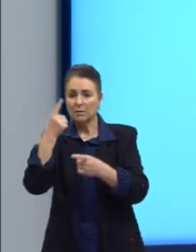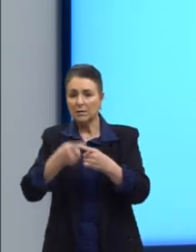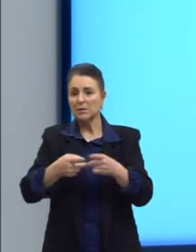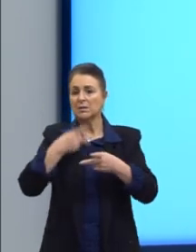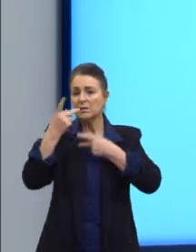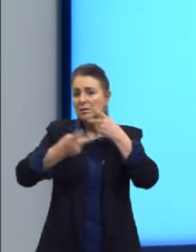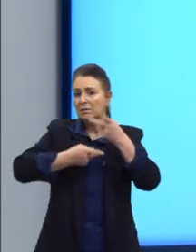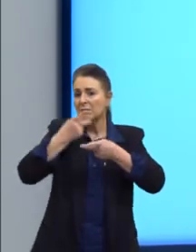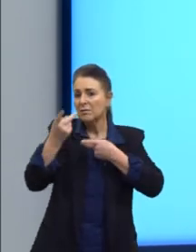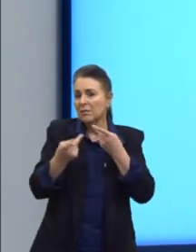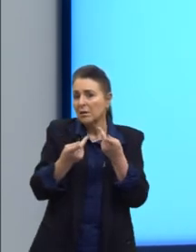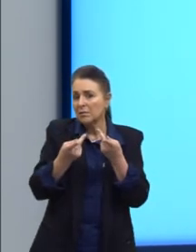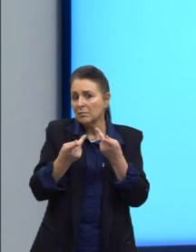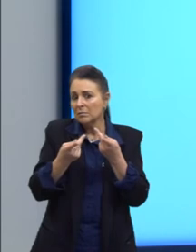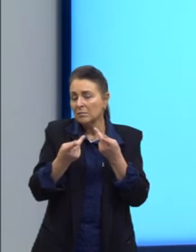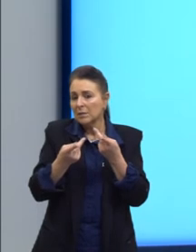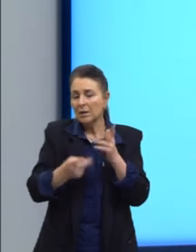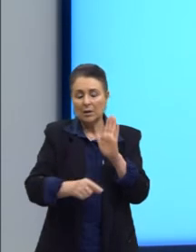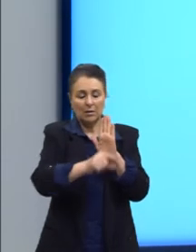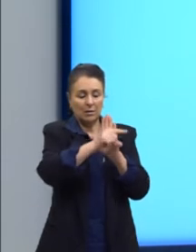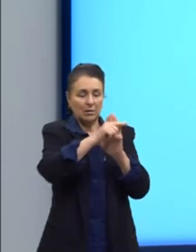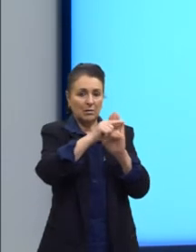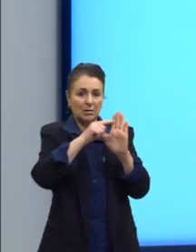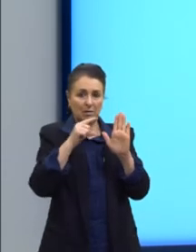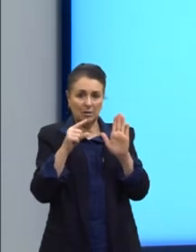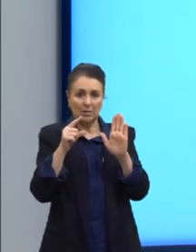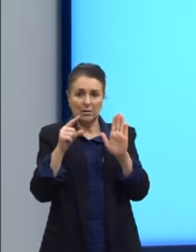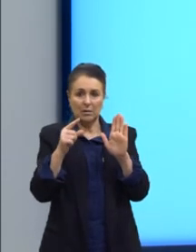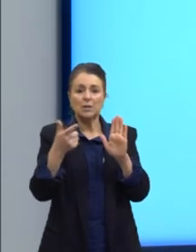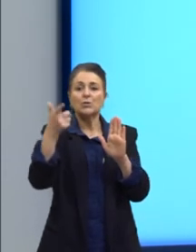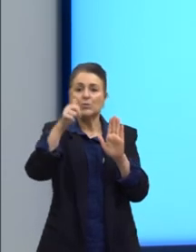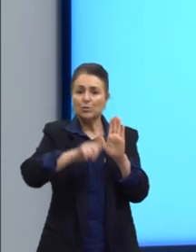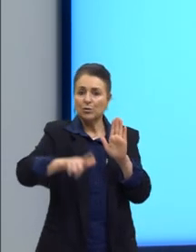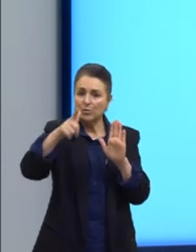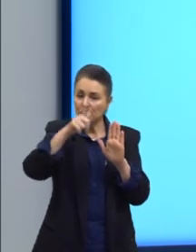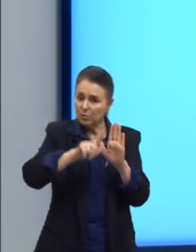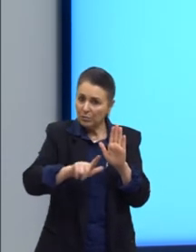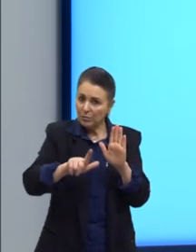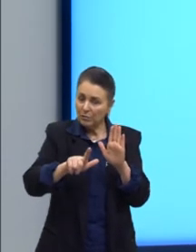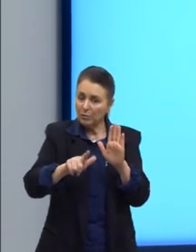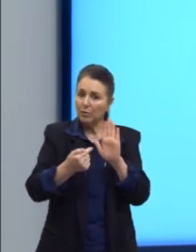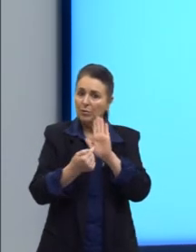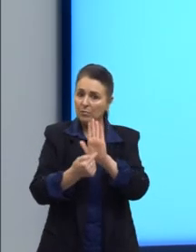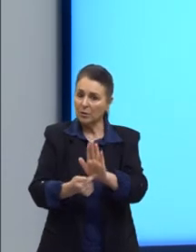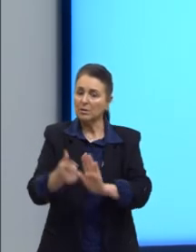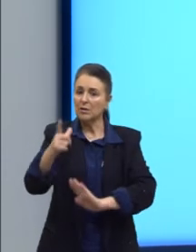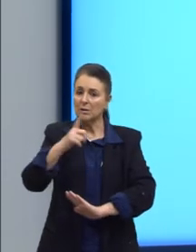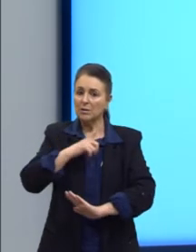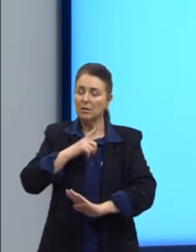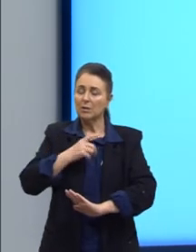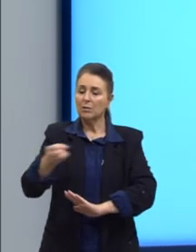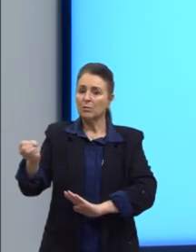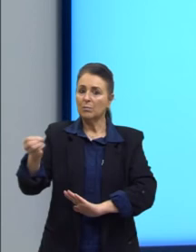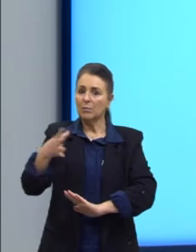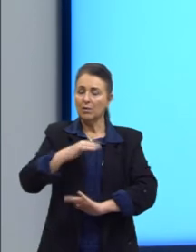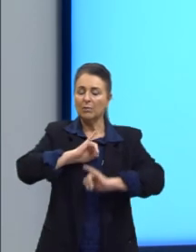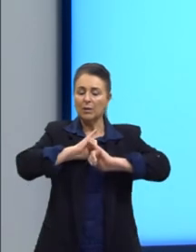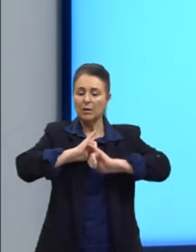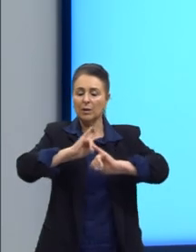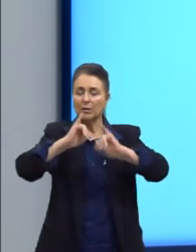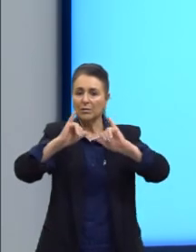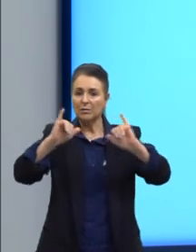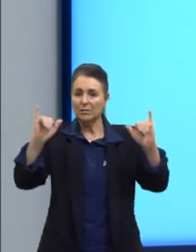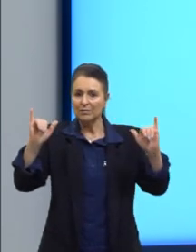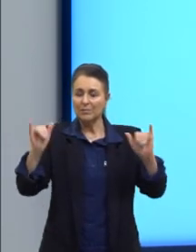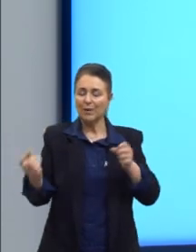ou seja cada vez que um dos versos da canção é reproduzido a gente tem ali uma nova Anunciação